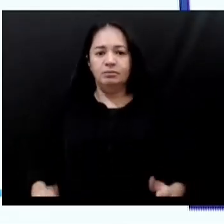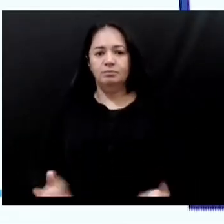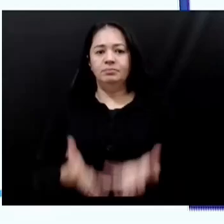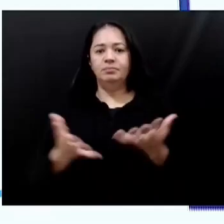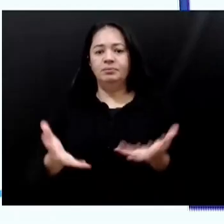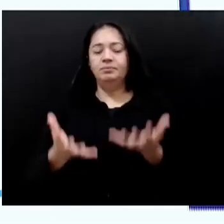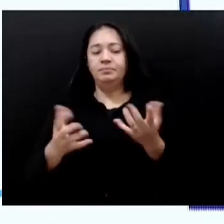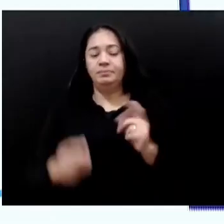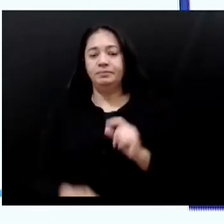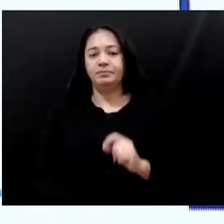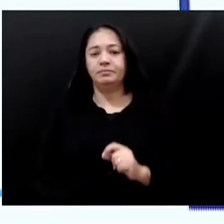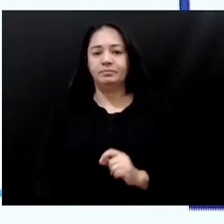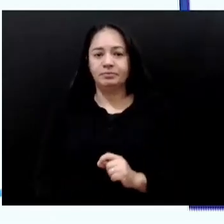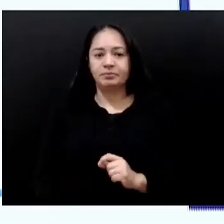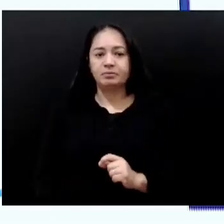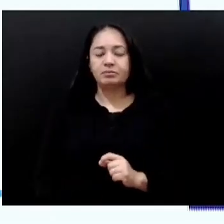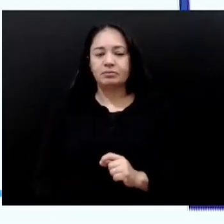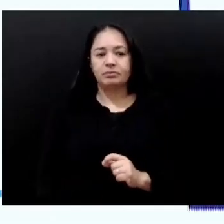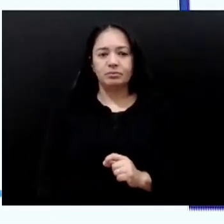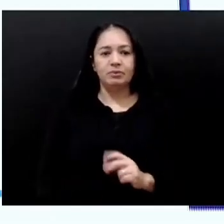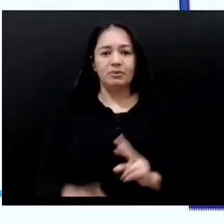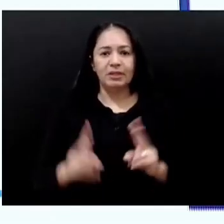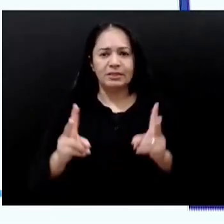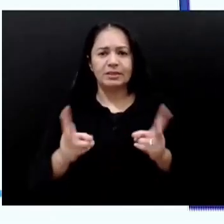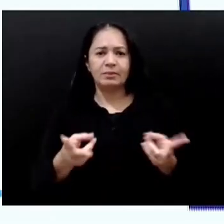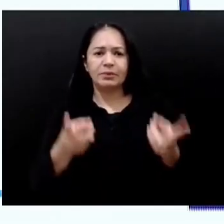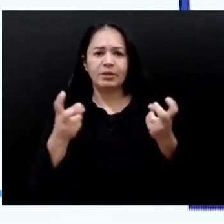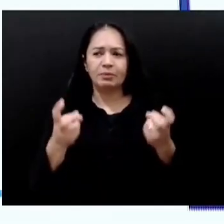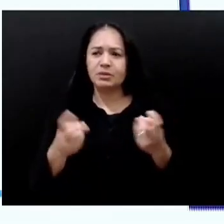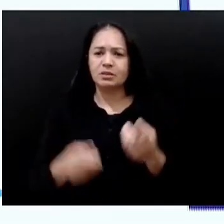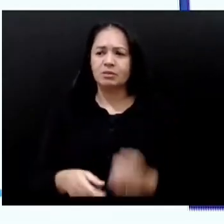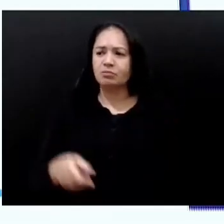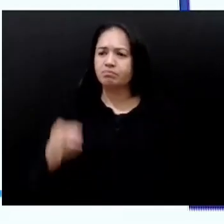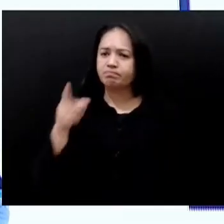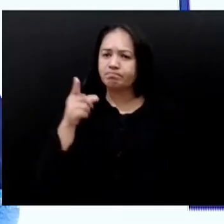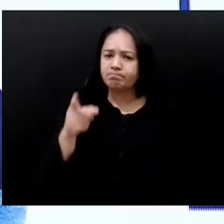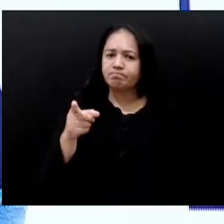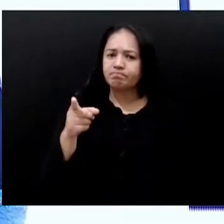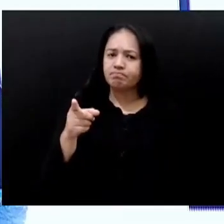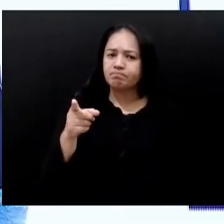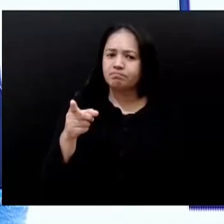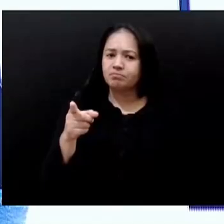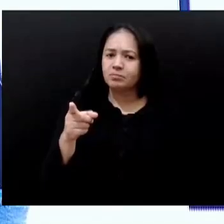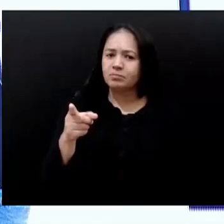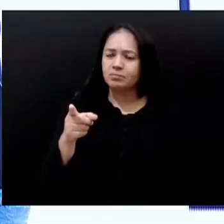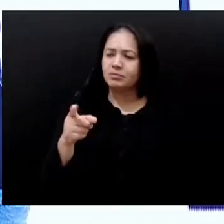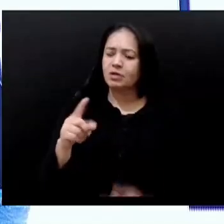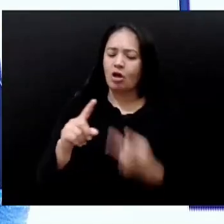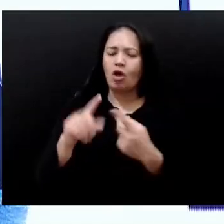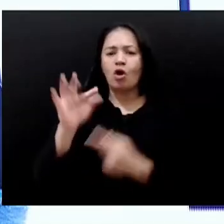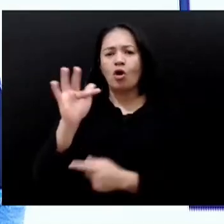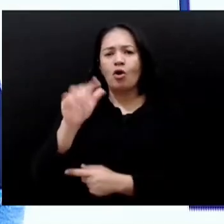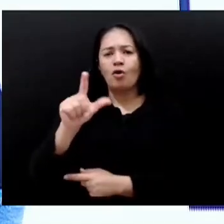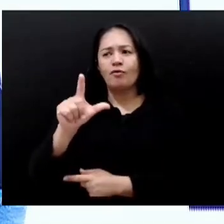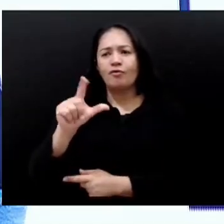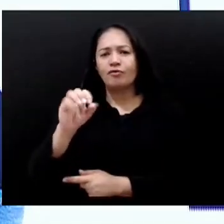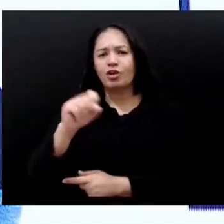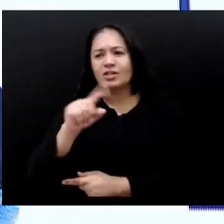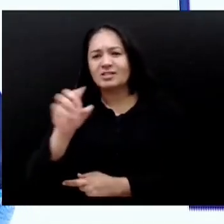família. Sempre eu vejo, Arthur, você, né, o Flozão, a secretária